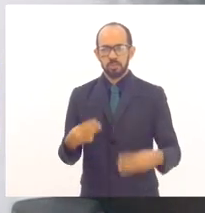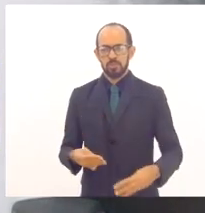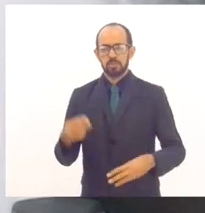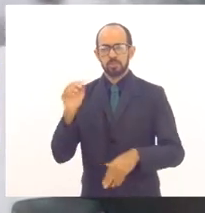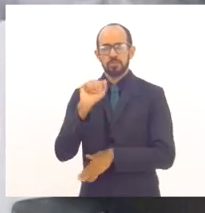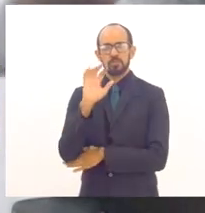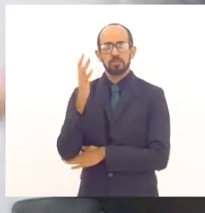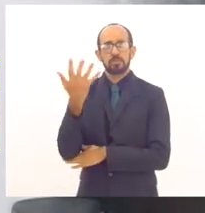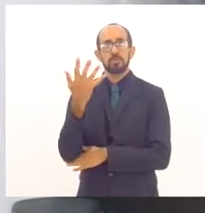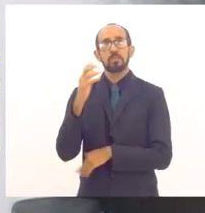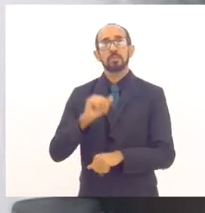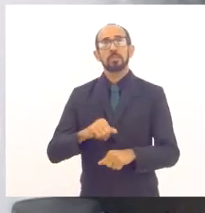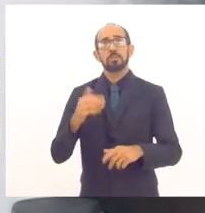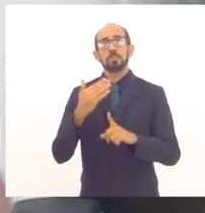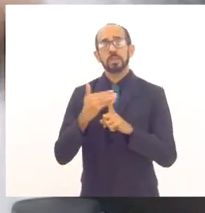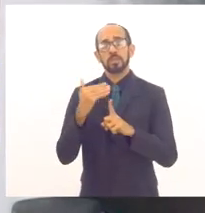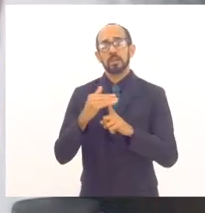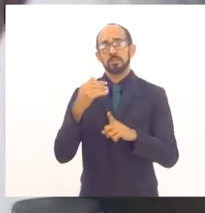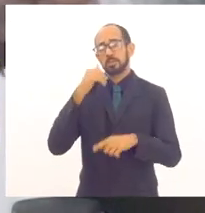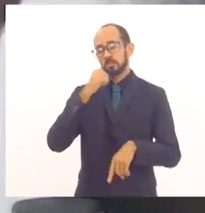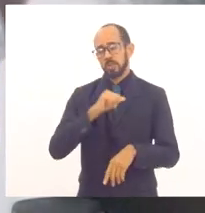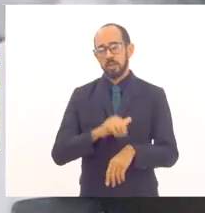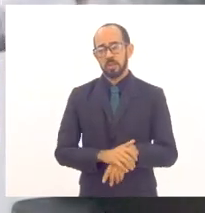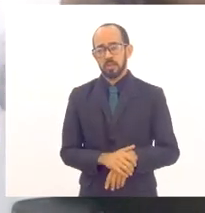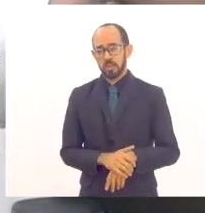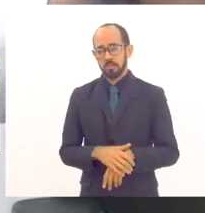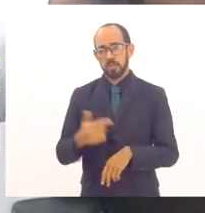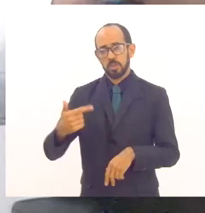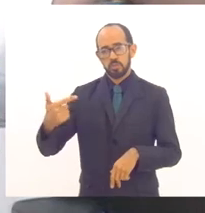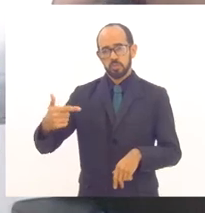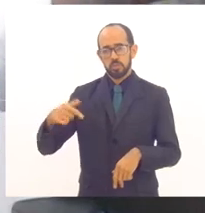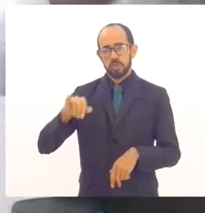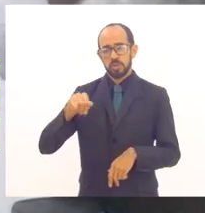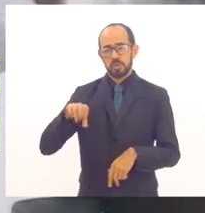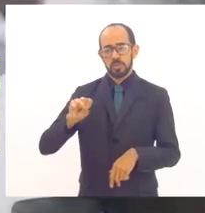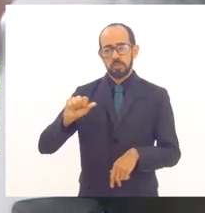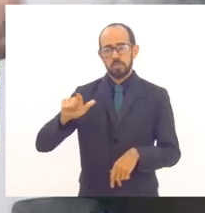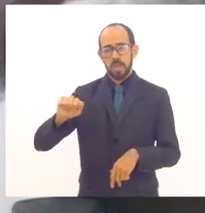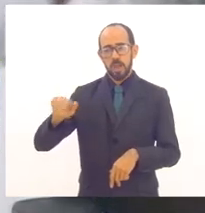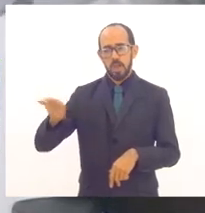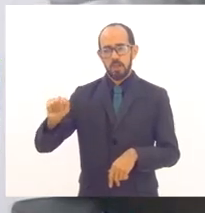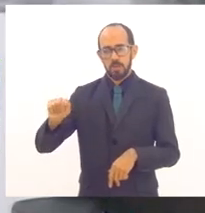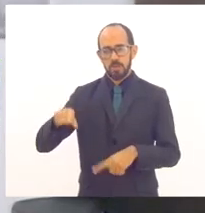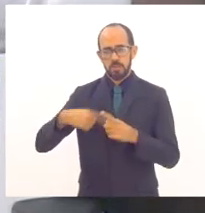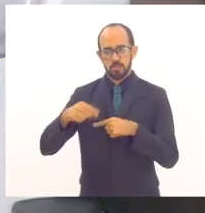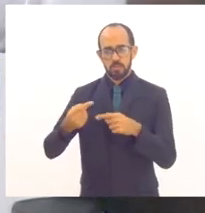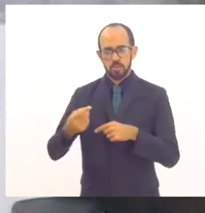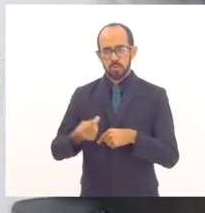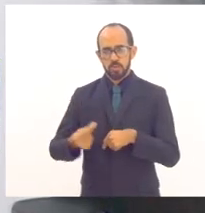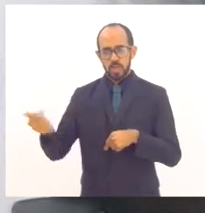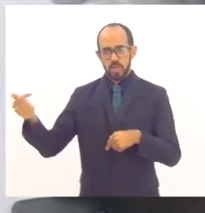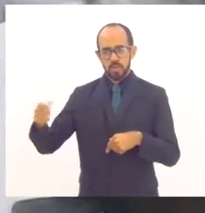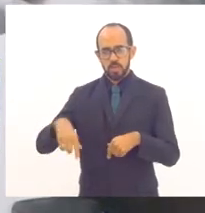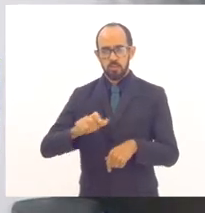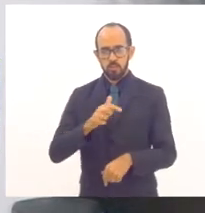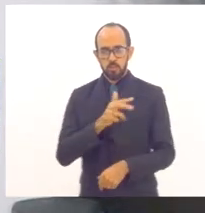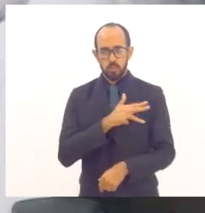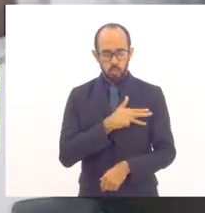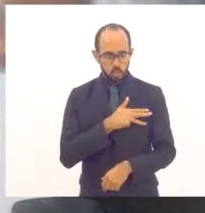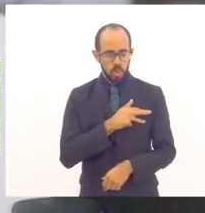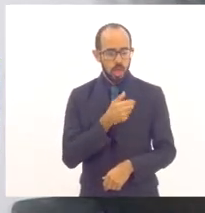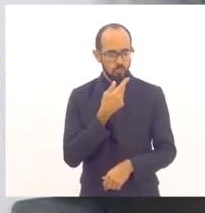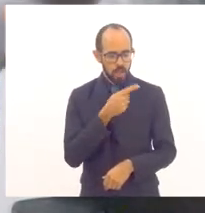Ambiente, mais da metade eram mulheres. A minha número 2 é Isabela Teixeira. Eu saí, cheguei para o presidente Lula, apresentei, ela